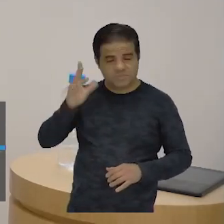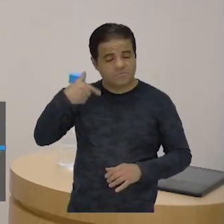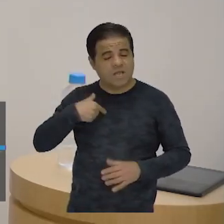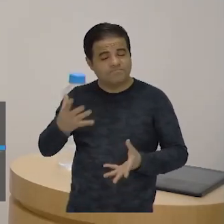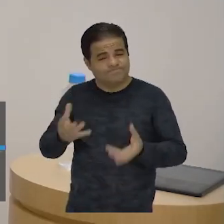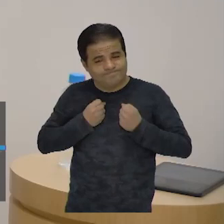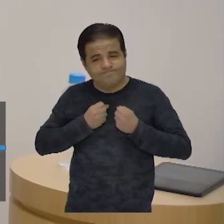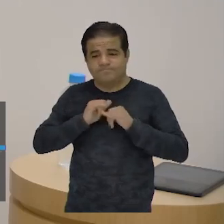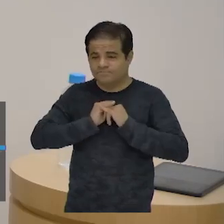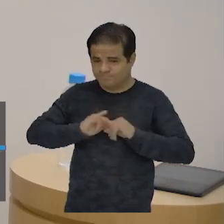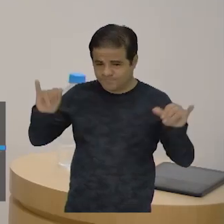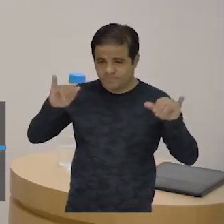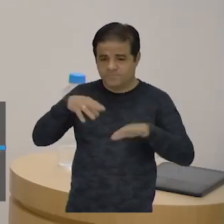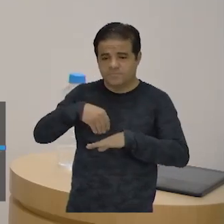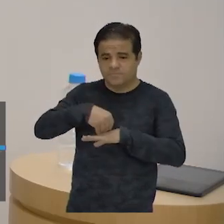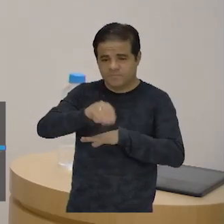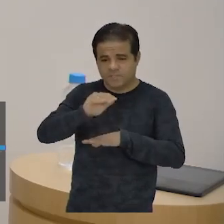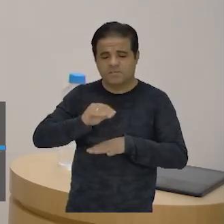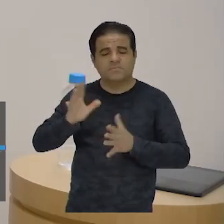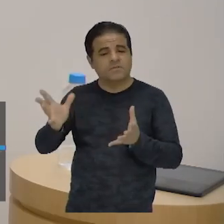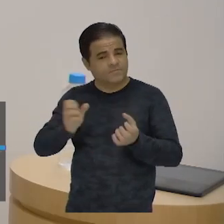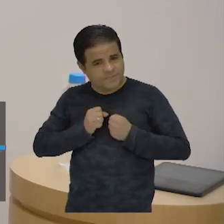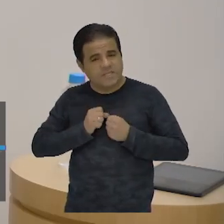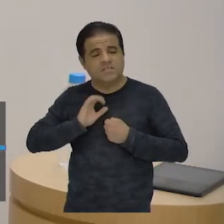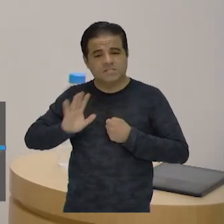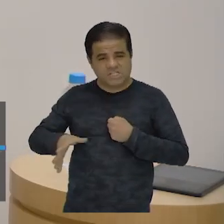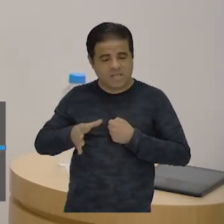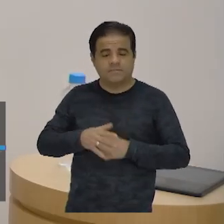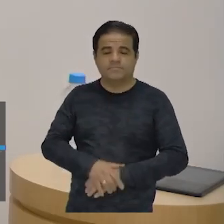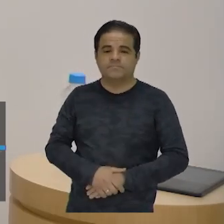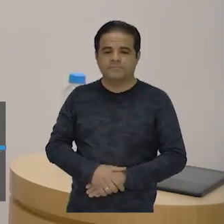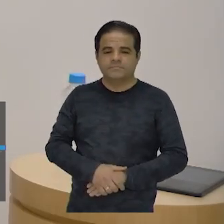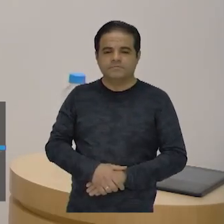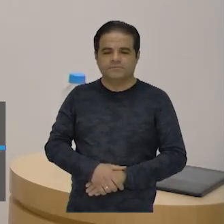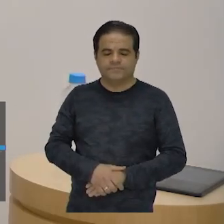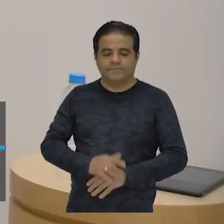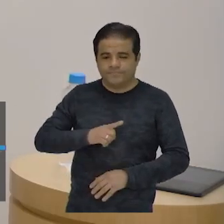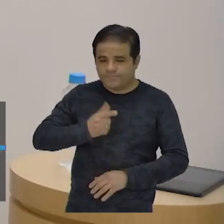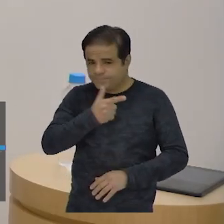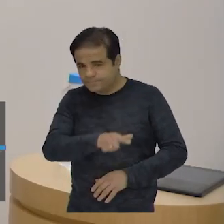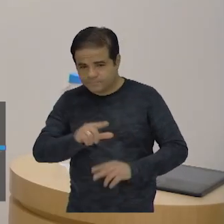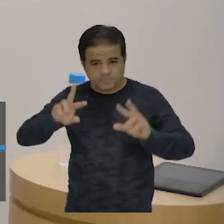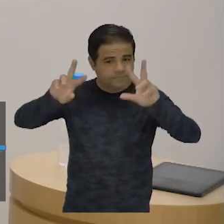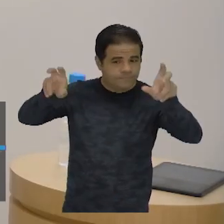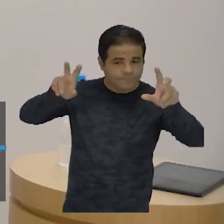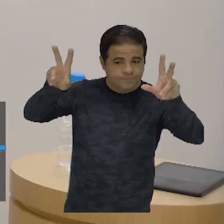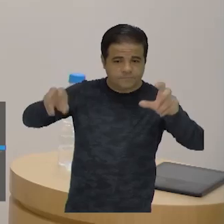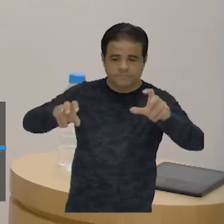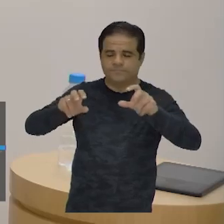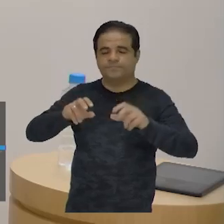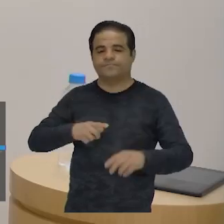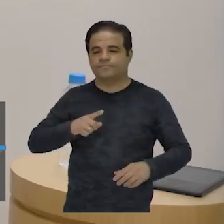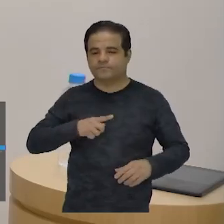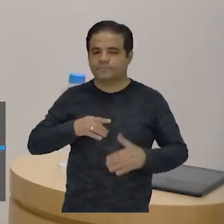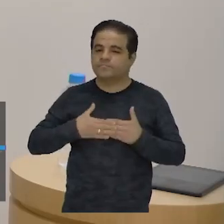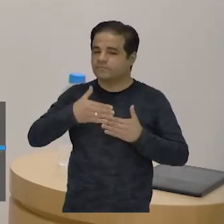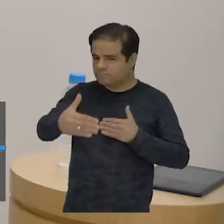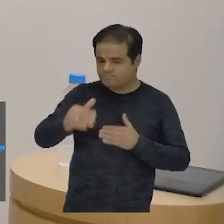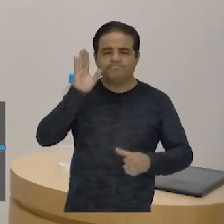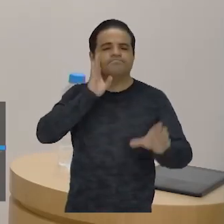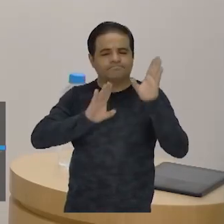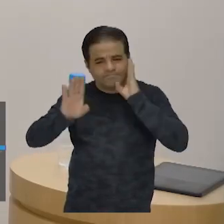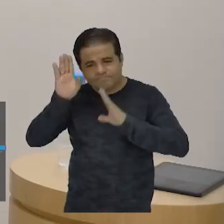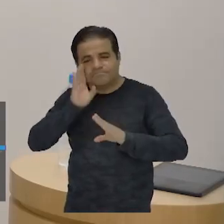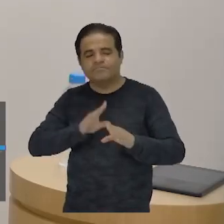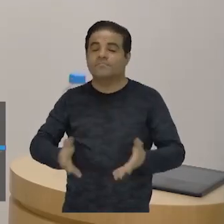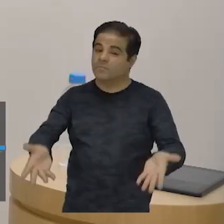Ou já enviou. Ele falou que já, né? Já enviou, já foi vítima. Deixa eu ver aqui, o som do professor não está bacana. Agora deve estar bacana. Vamos